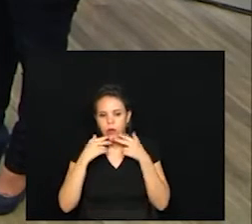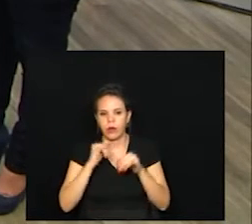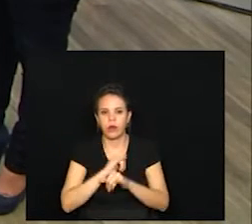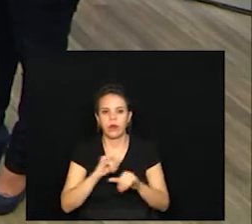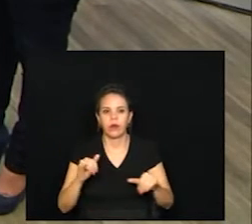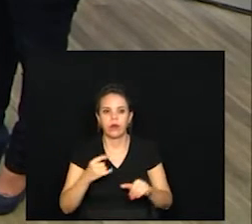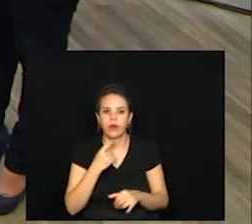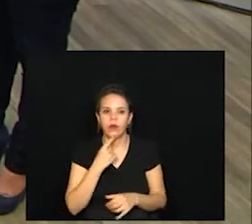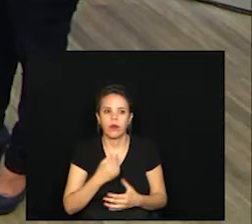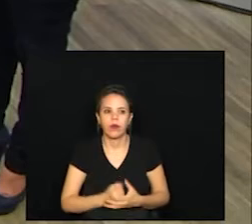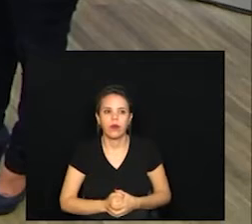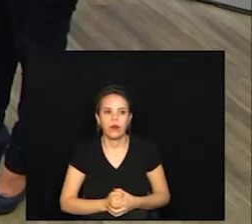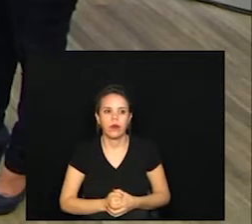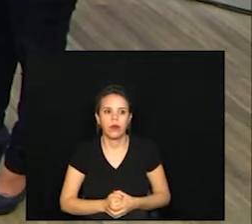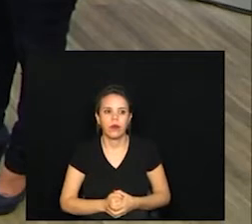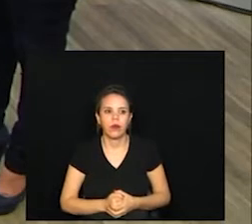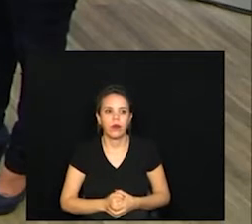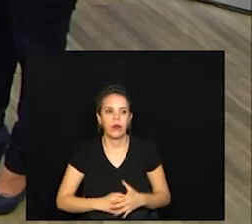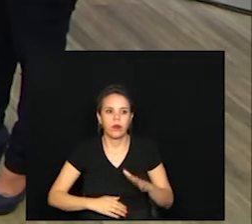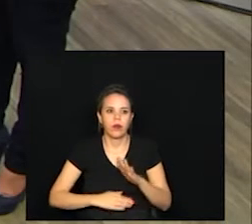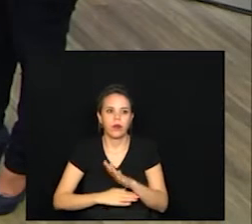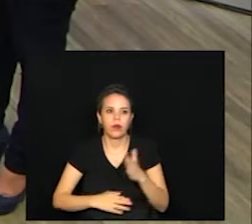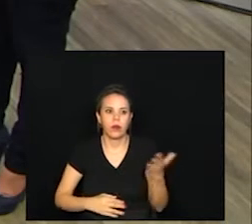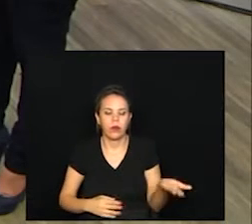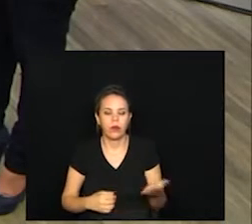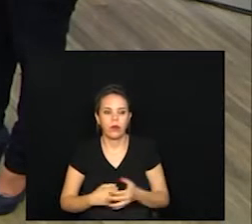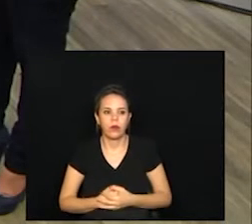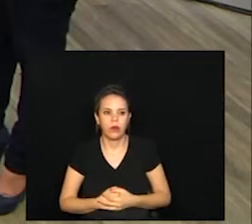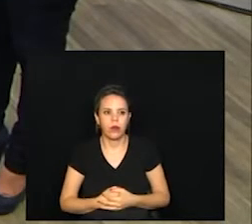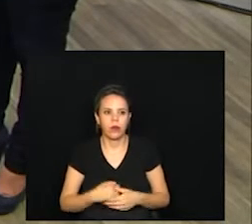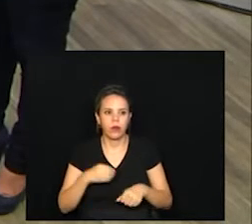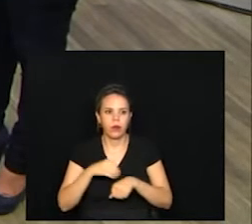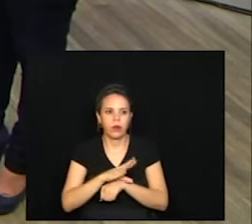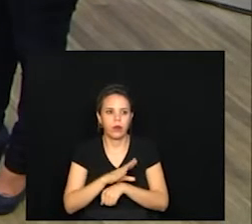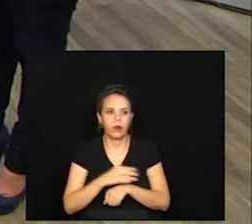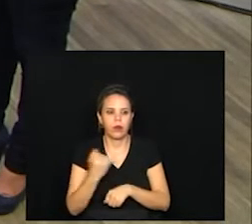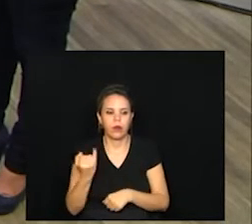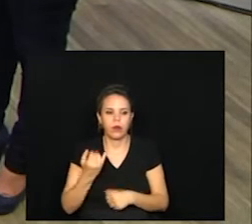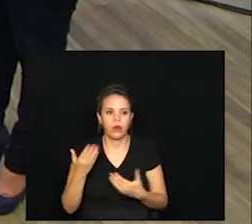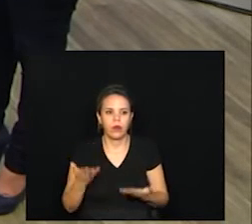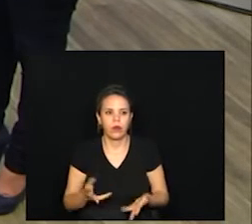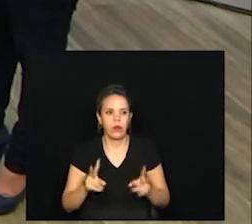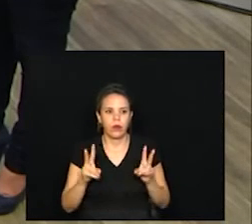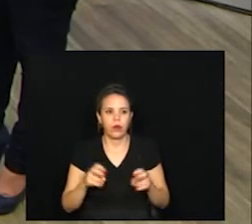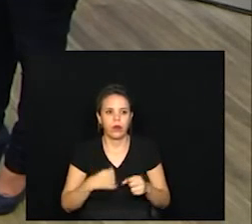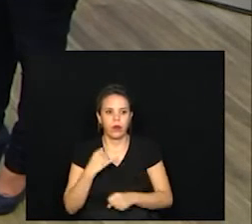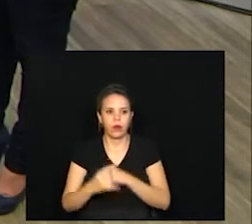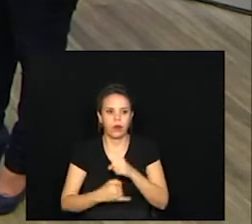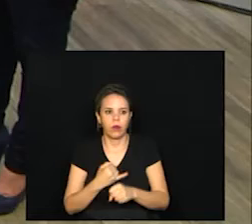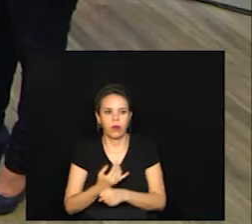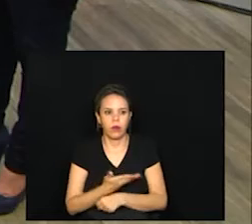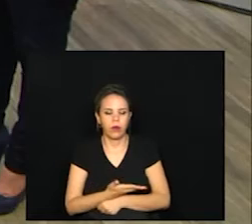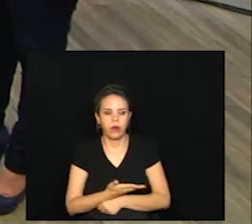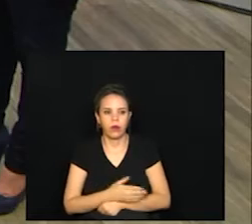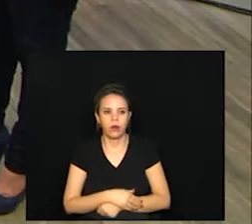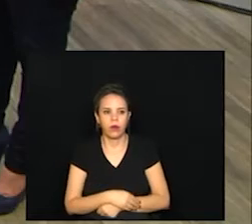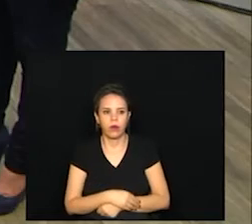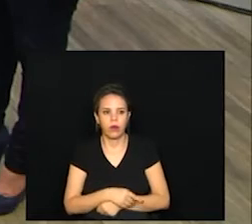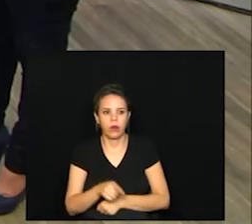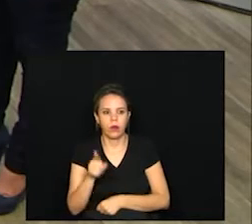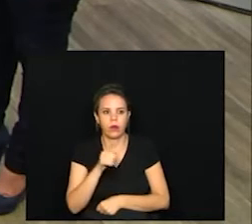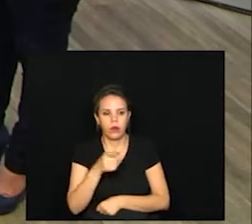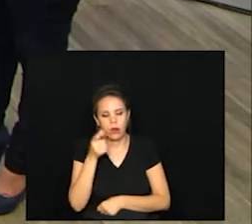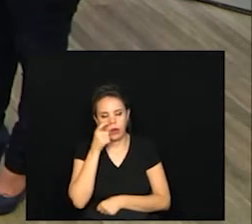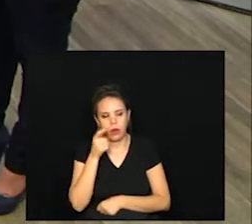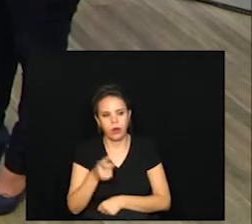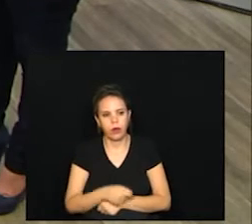da Metrópole de Campinas, com as notícias do Legislativo, passando informações importantes sobre o site do Legislativo, para você que